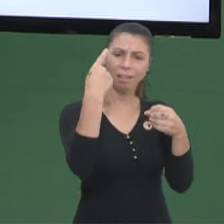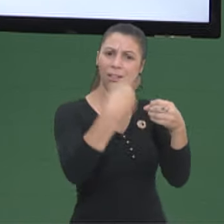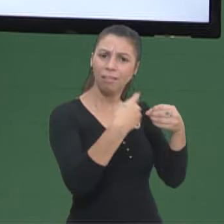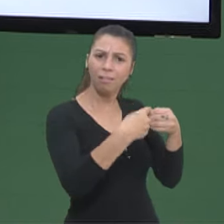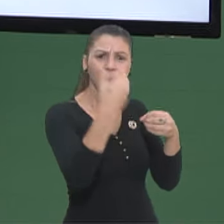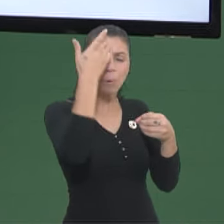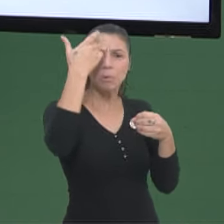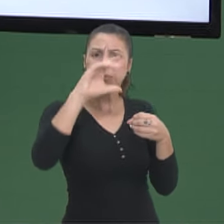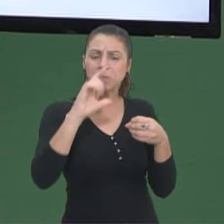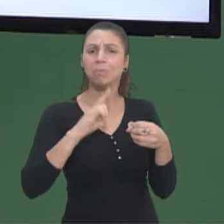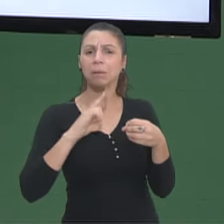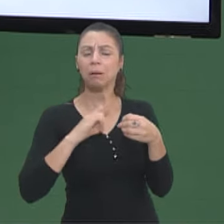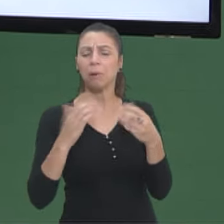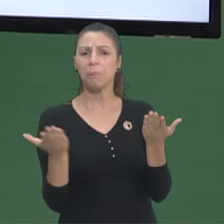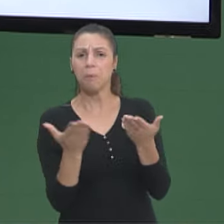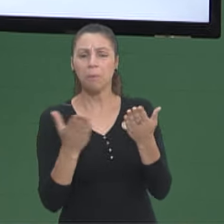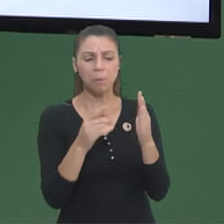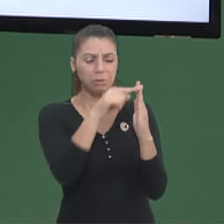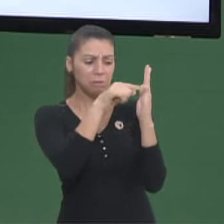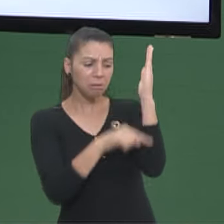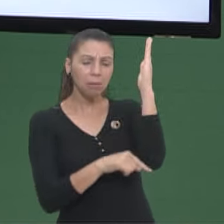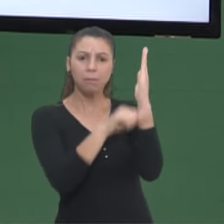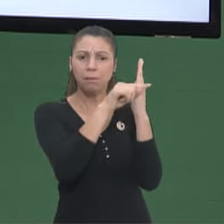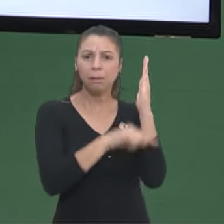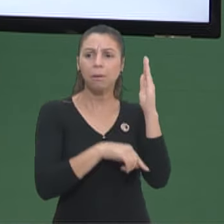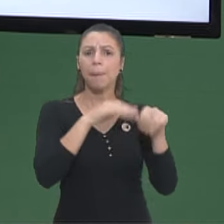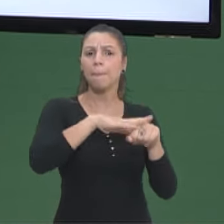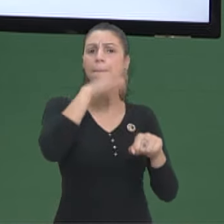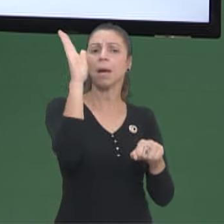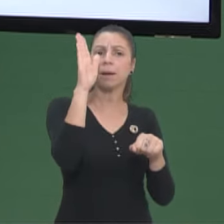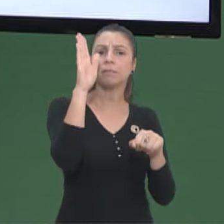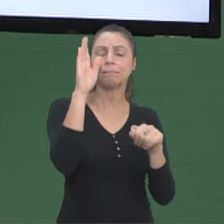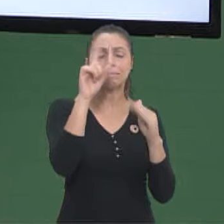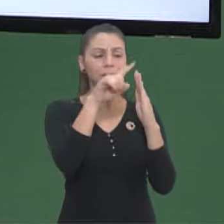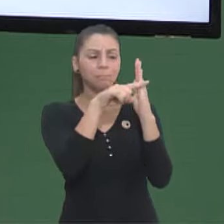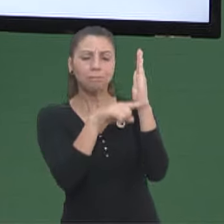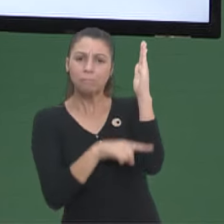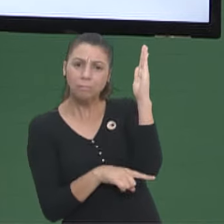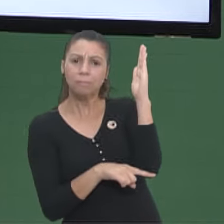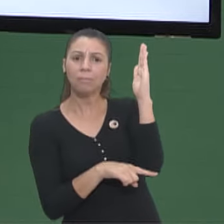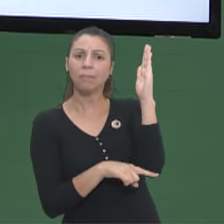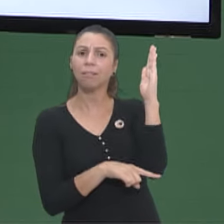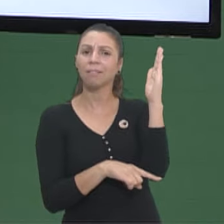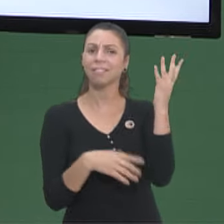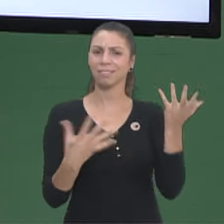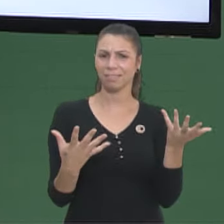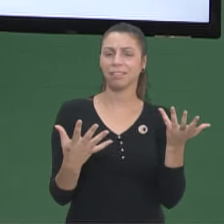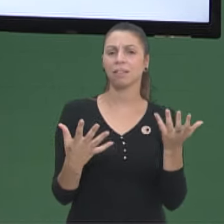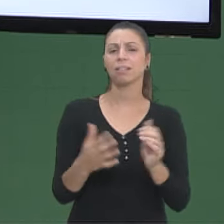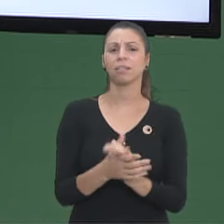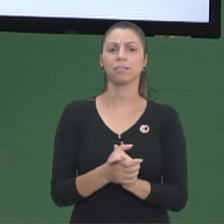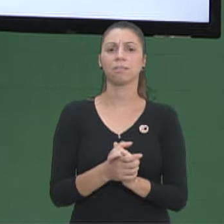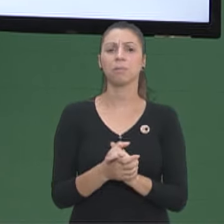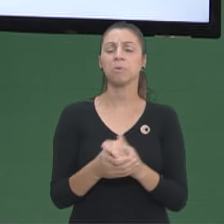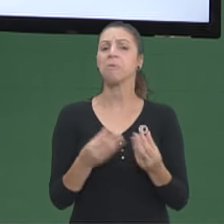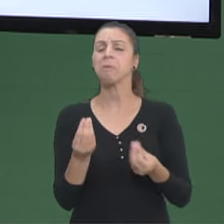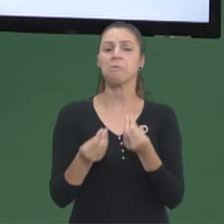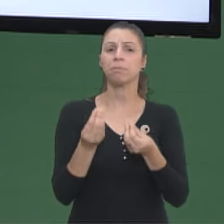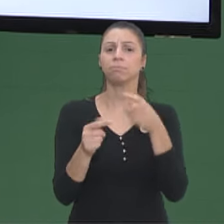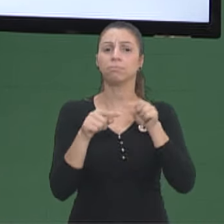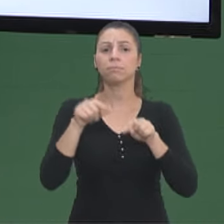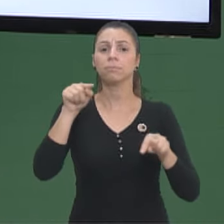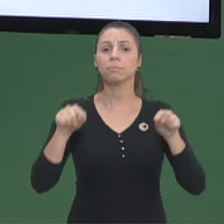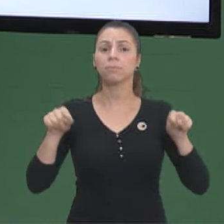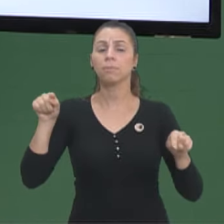temperatura? Hoje a temperatura máxima vai ser tal, a temperatura mínima vai ser tal. Não é assim? Qual é a variação?